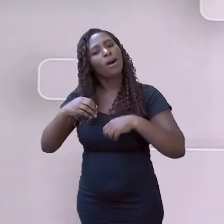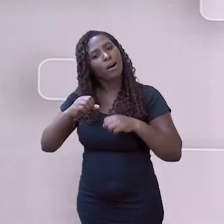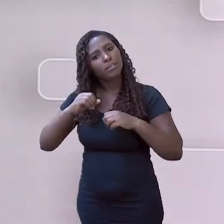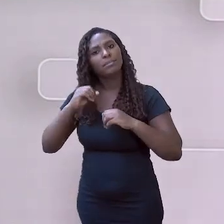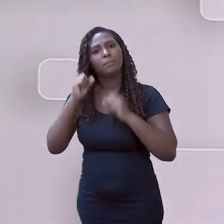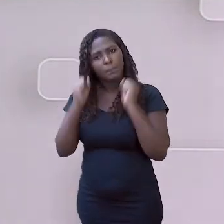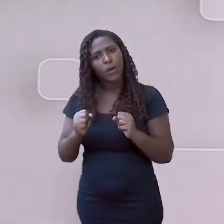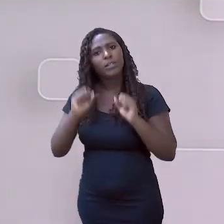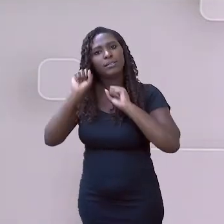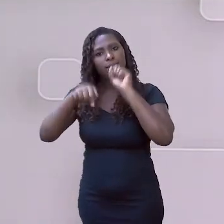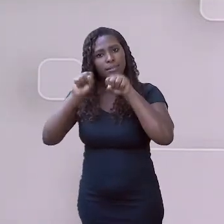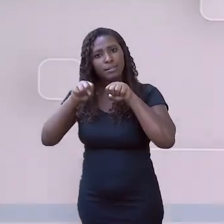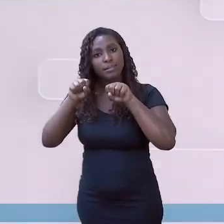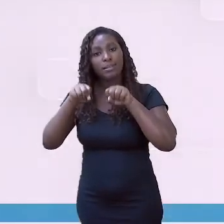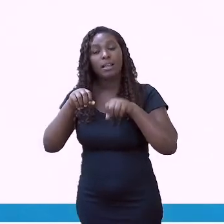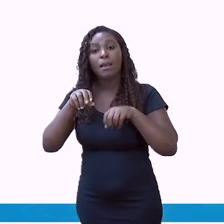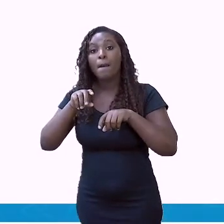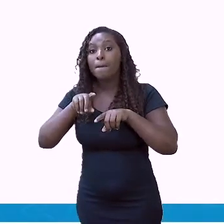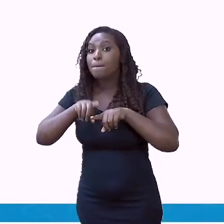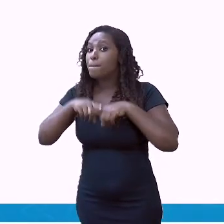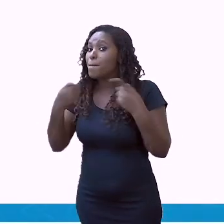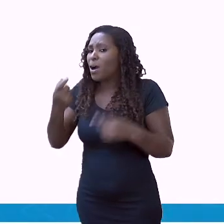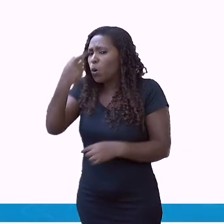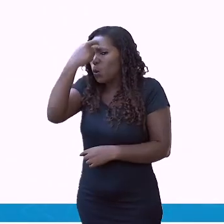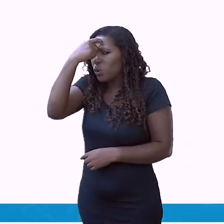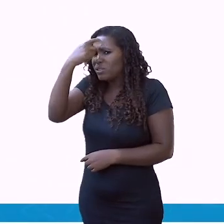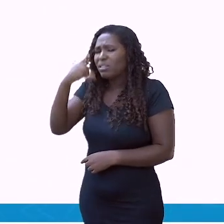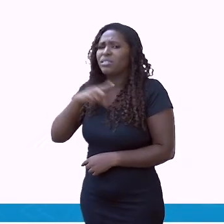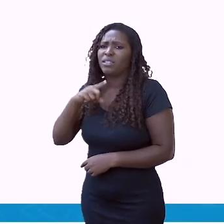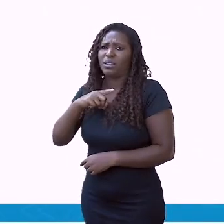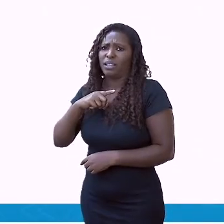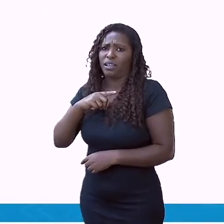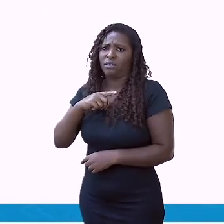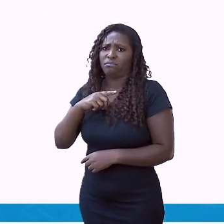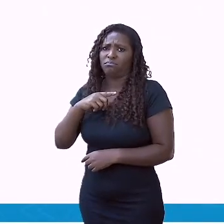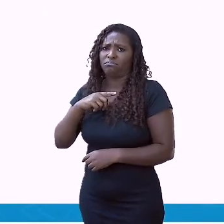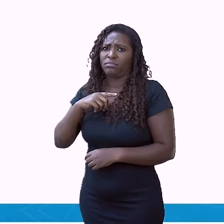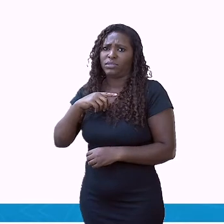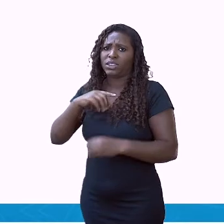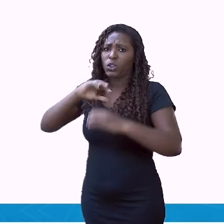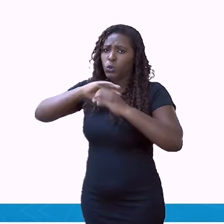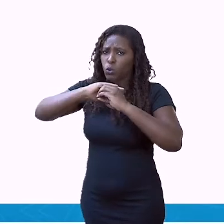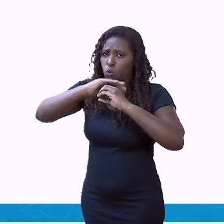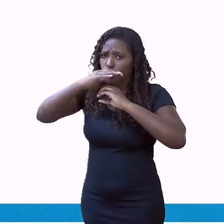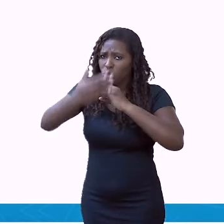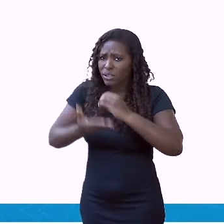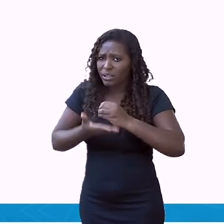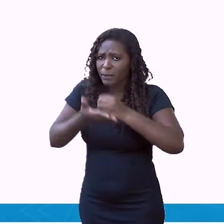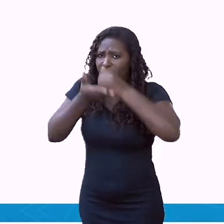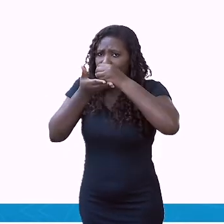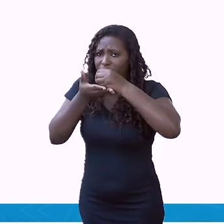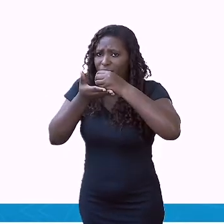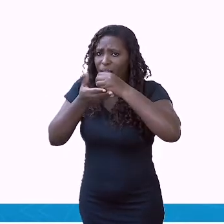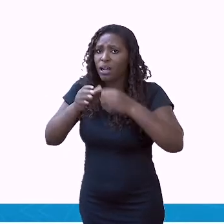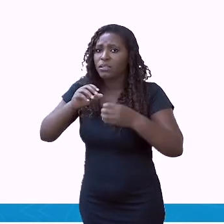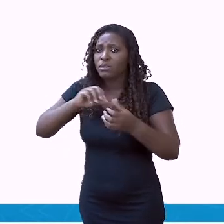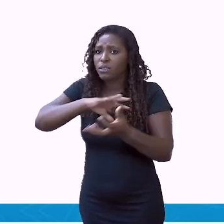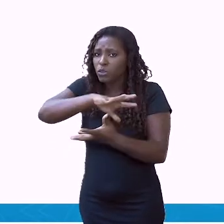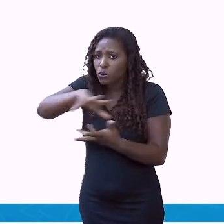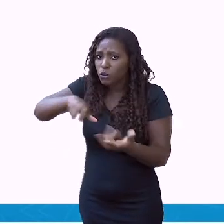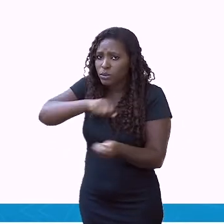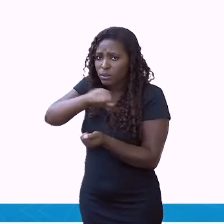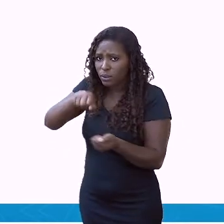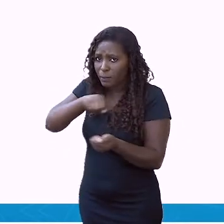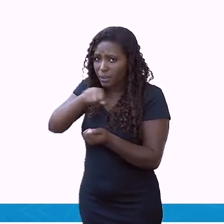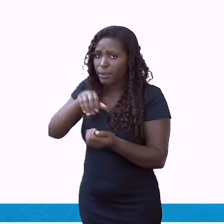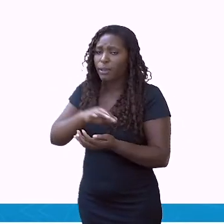E tipos de energias, né? Nós temos carvão, gás natural